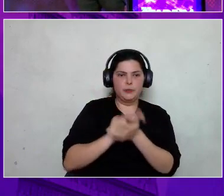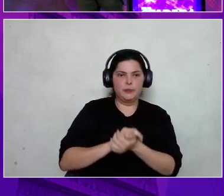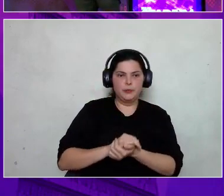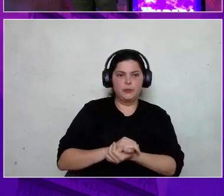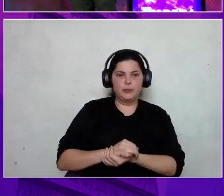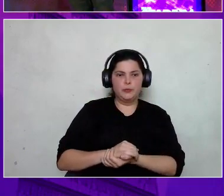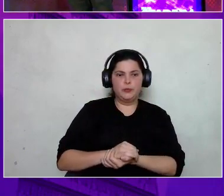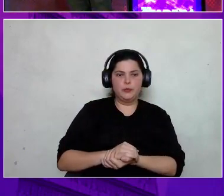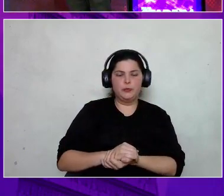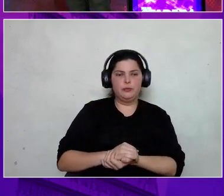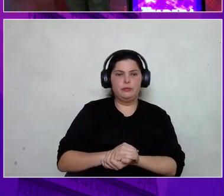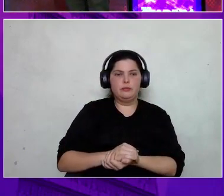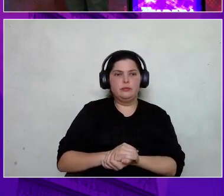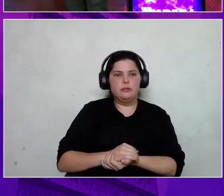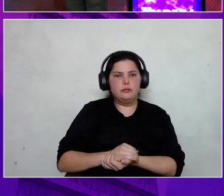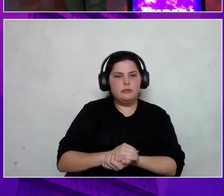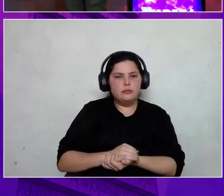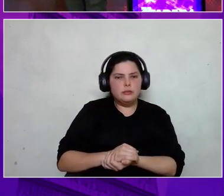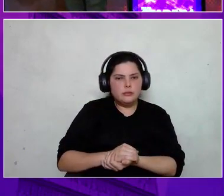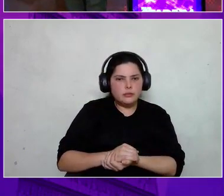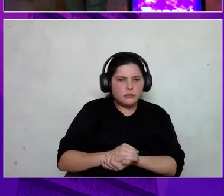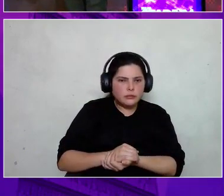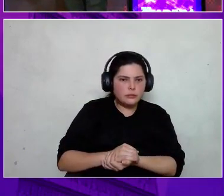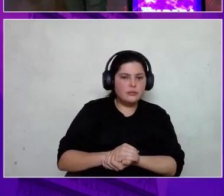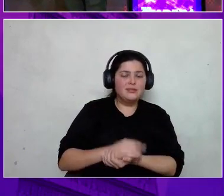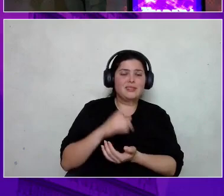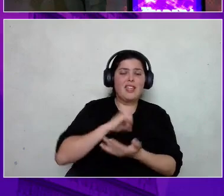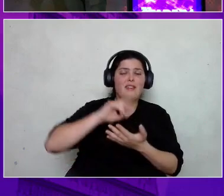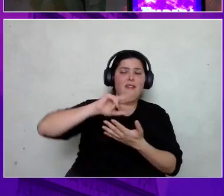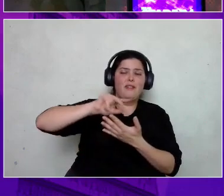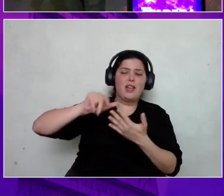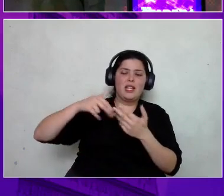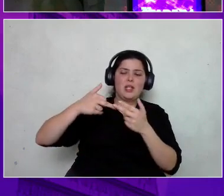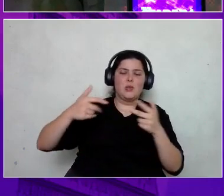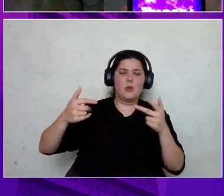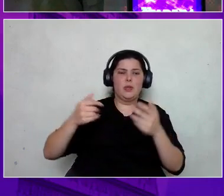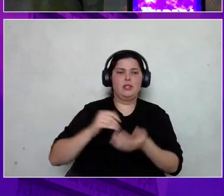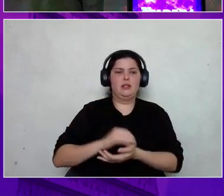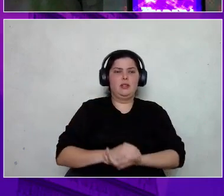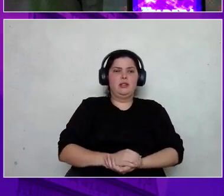existem tantos níveis hoje de